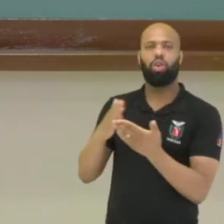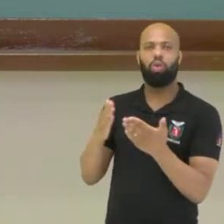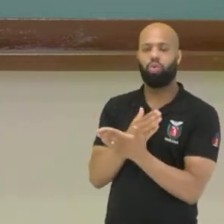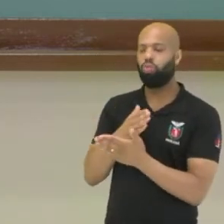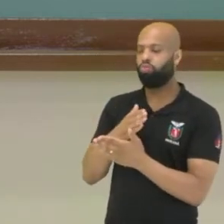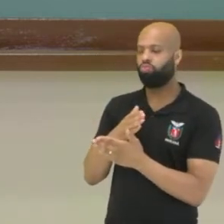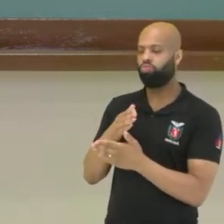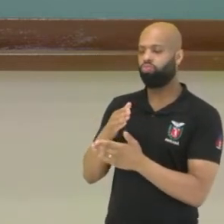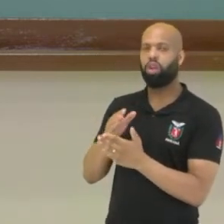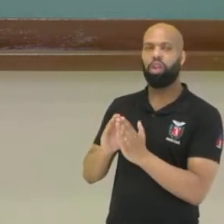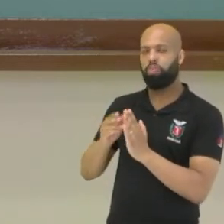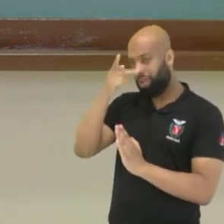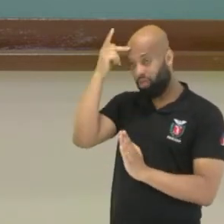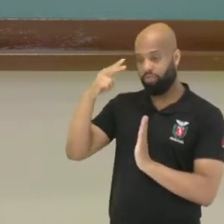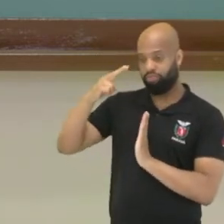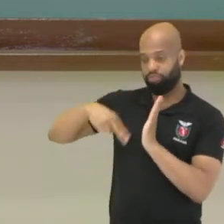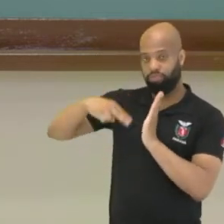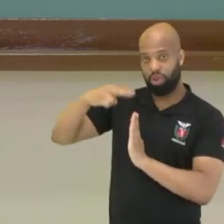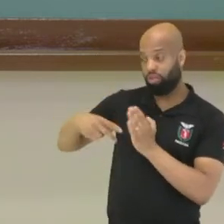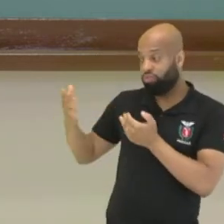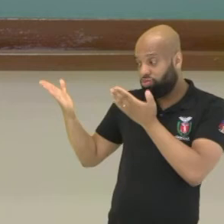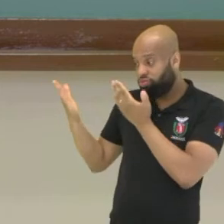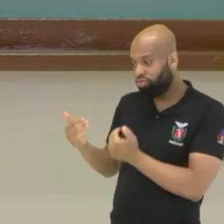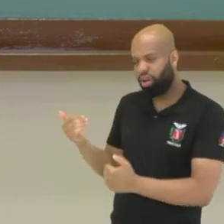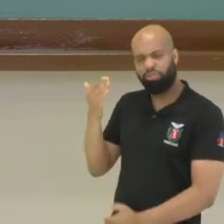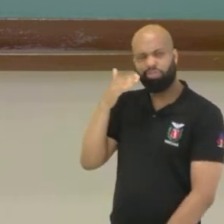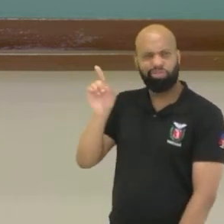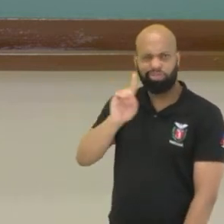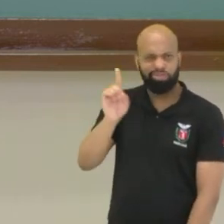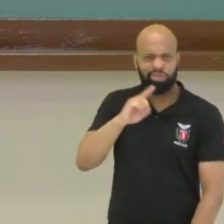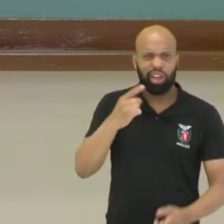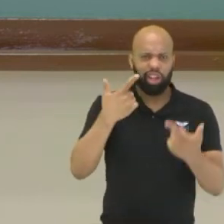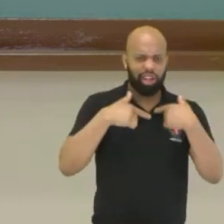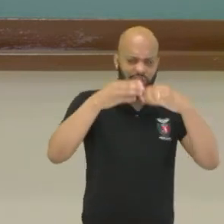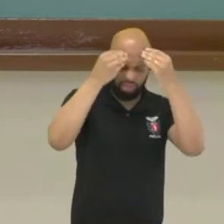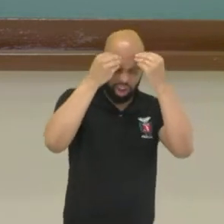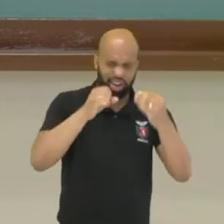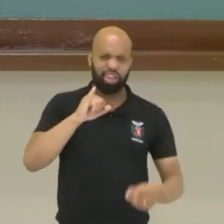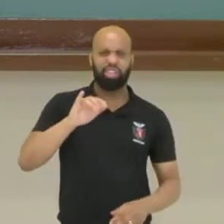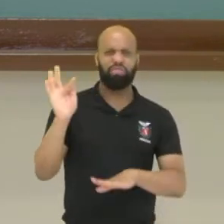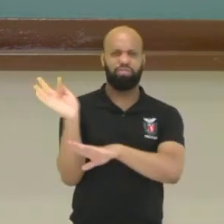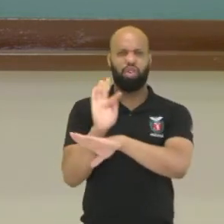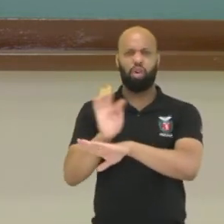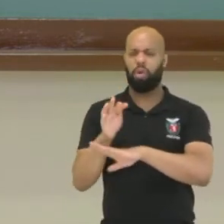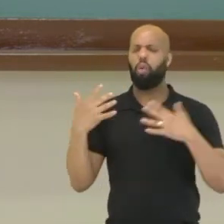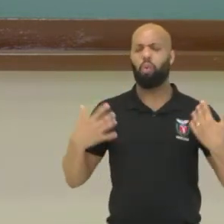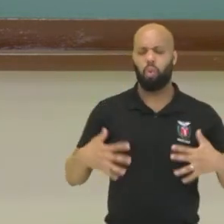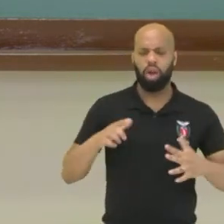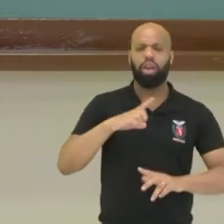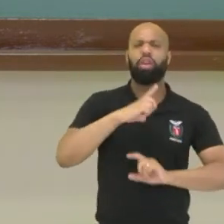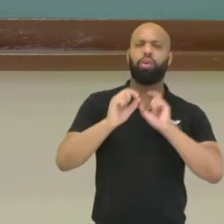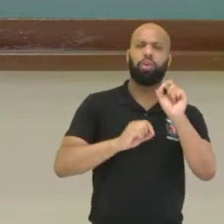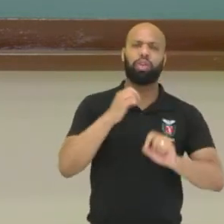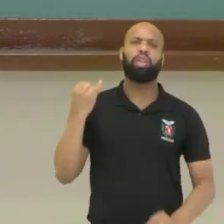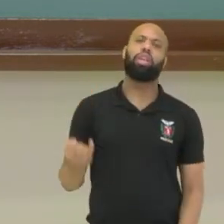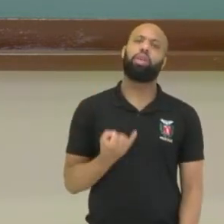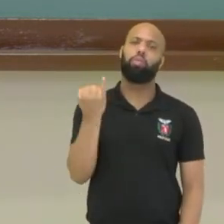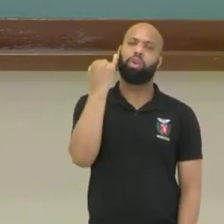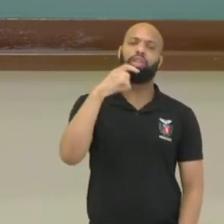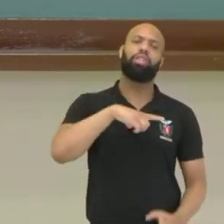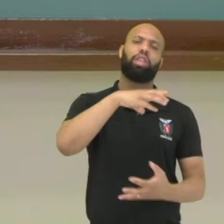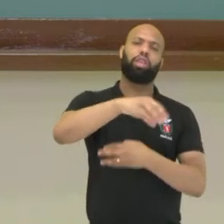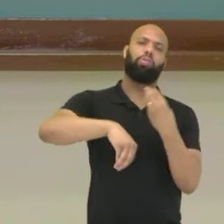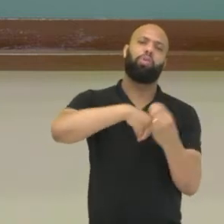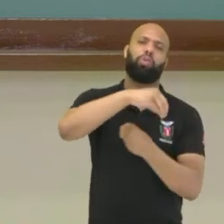extremamente jovem, que não vai entender, às vezes, aquela linguagem por demais formal, Então, eu tenho que ter uma mescla da